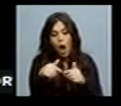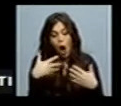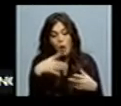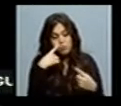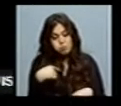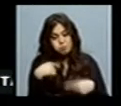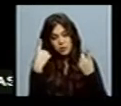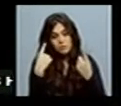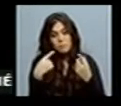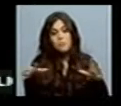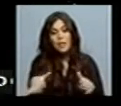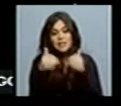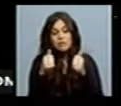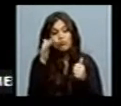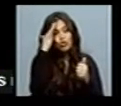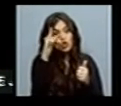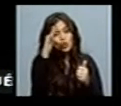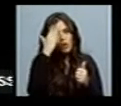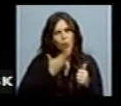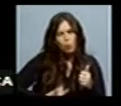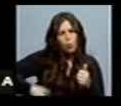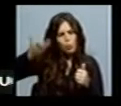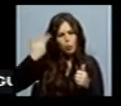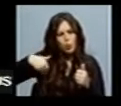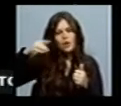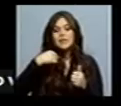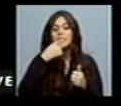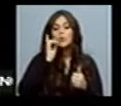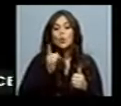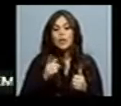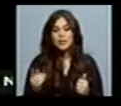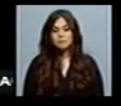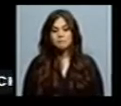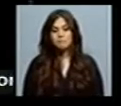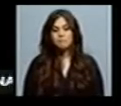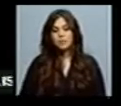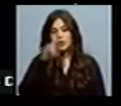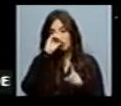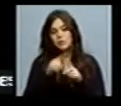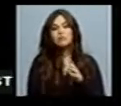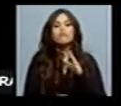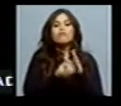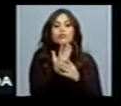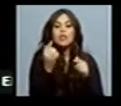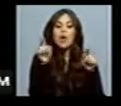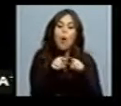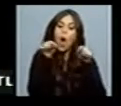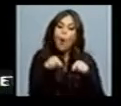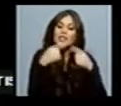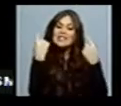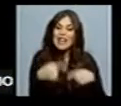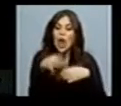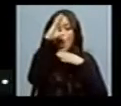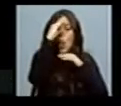recupera uma teoria antiga, diz mais ou menos o seguinte: diz que, para nós termos a constituição que nós temos hoje nesta Lua,